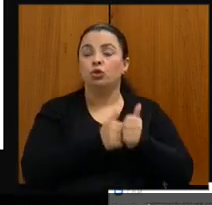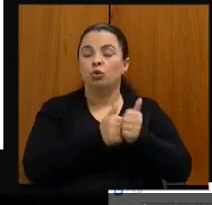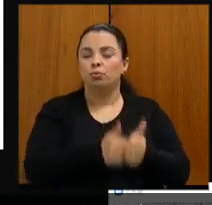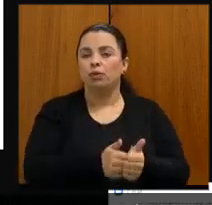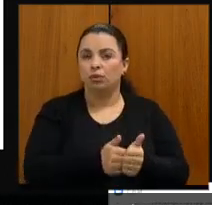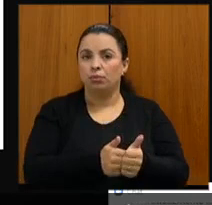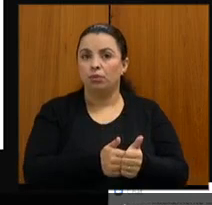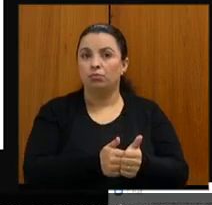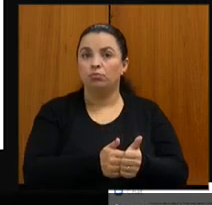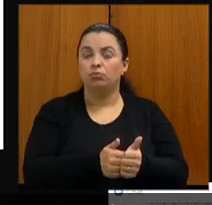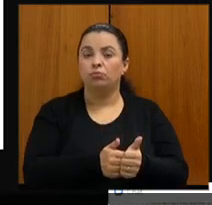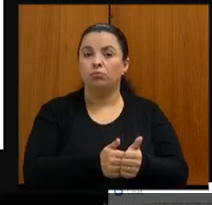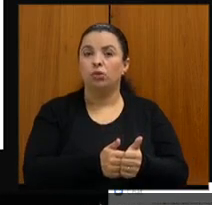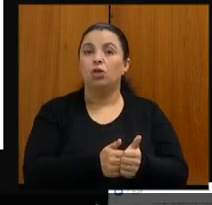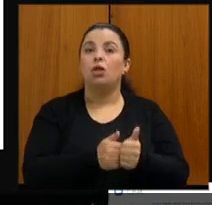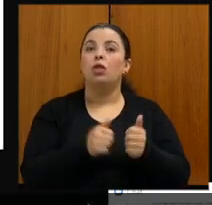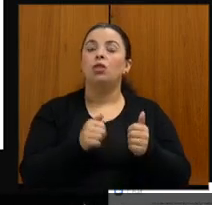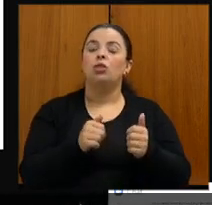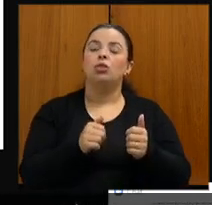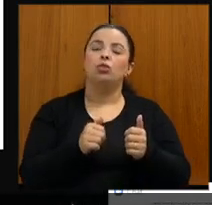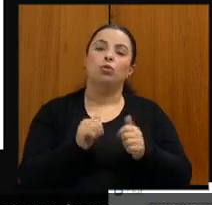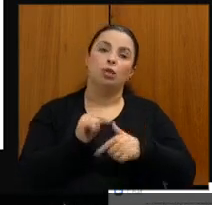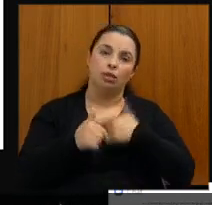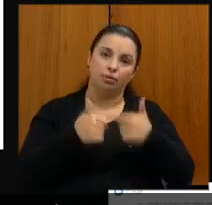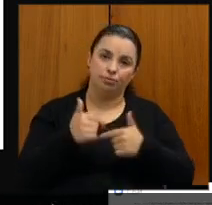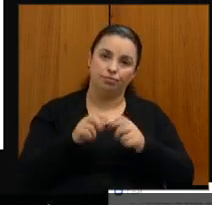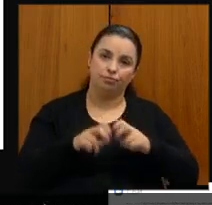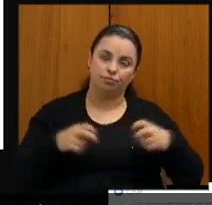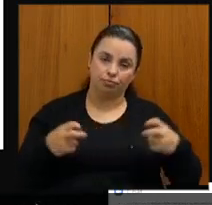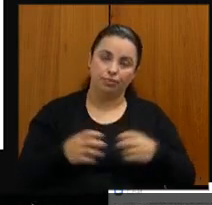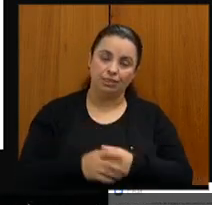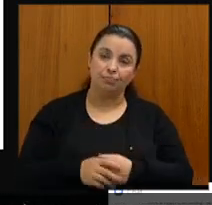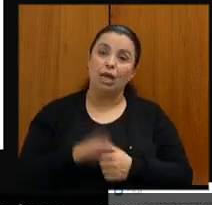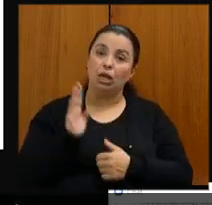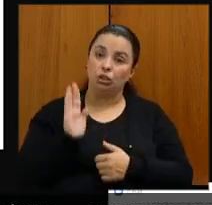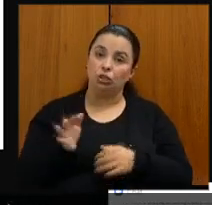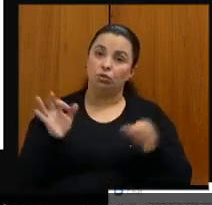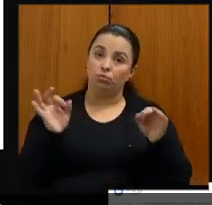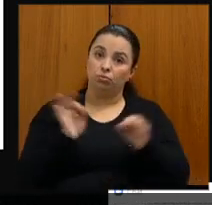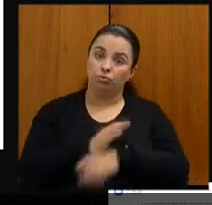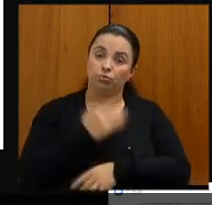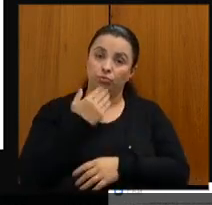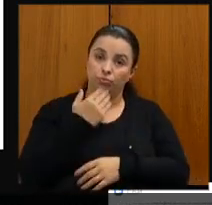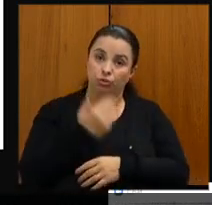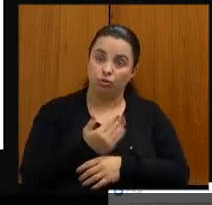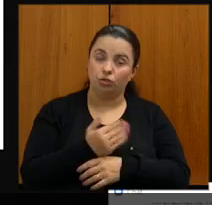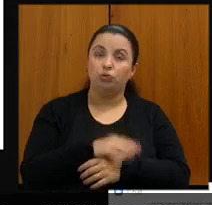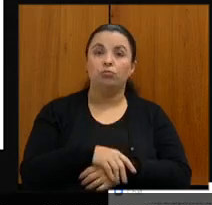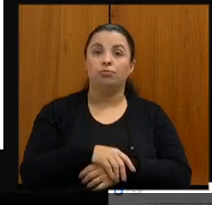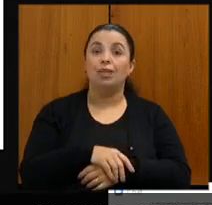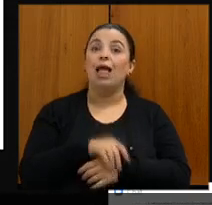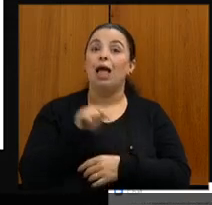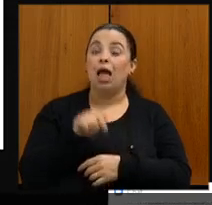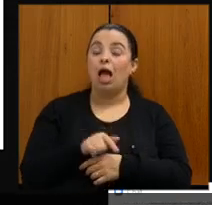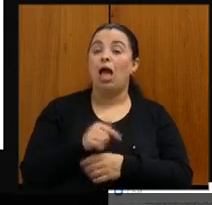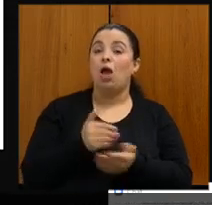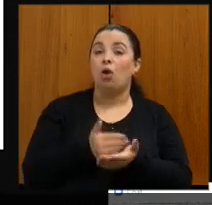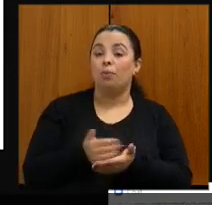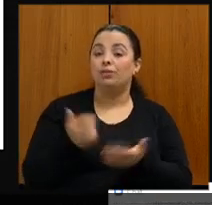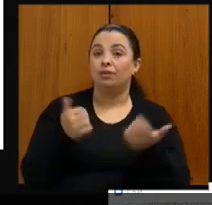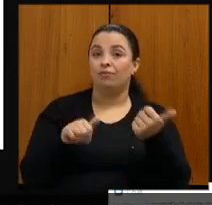pela mesa é feito esse pedido o para o caso passa a ser avaliado e acompanhado